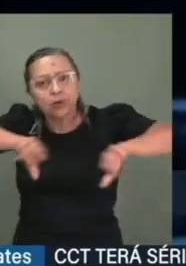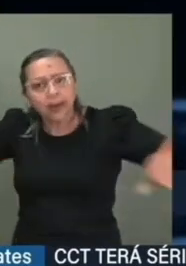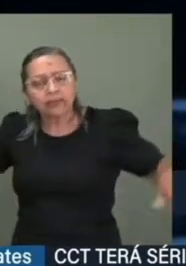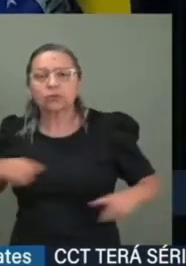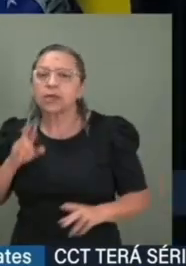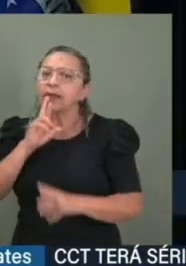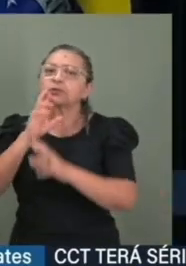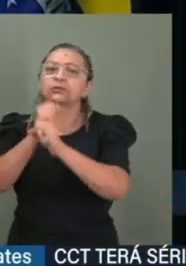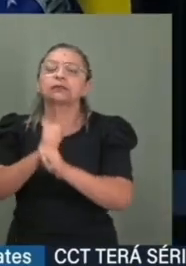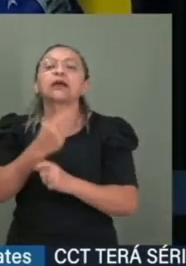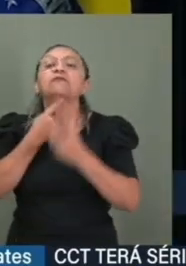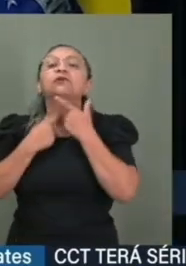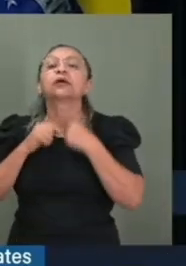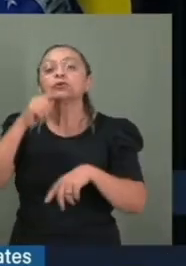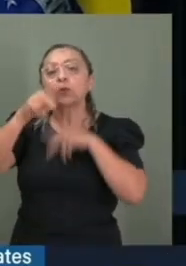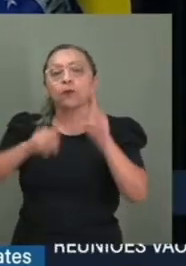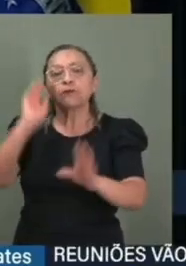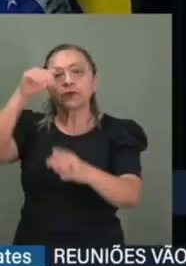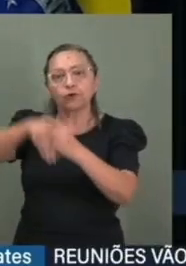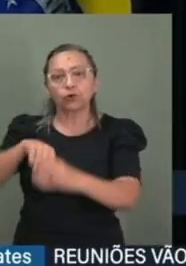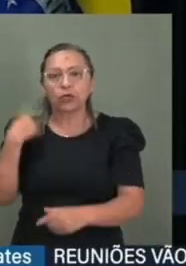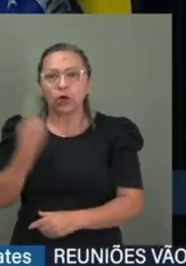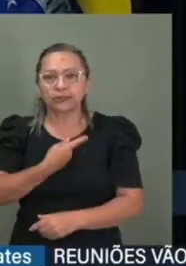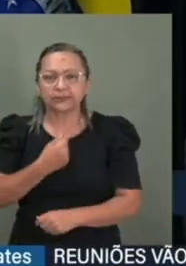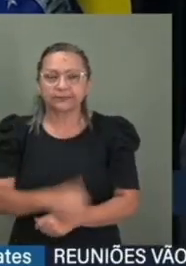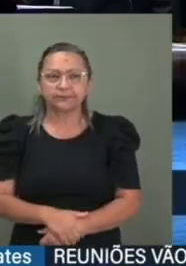resultado da vontade do povo brasileiro obrigado senhor presidente